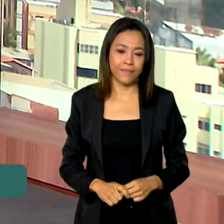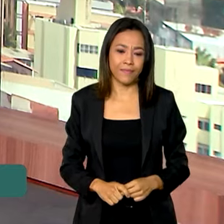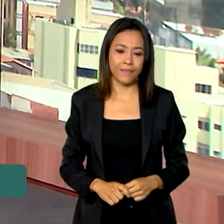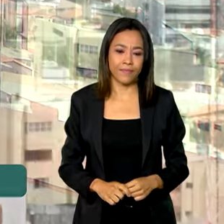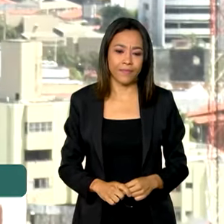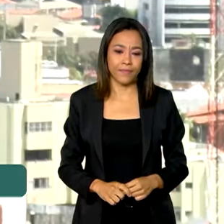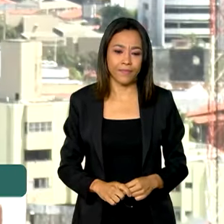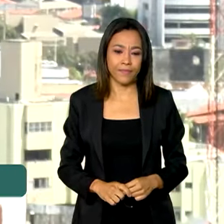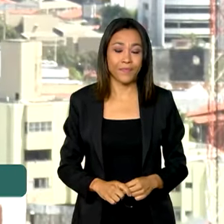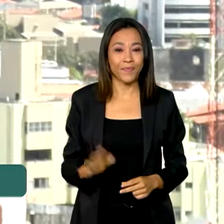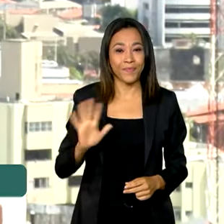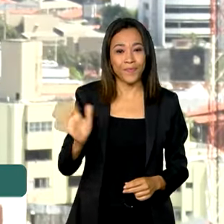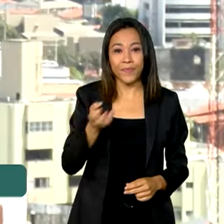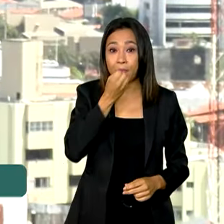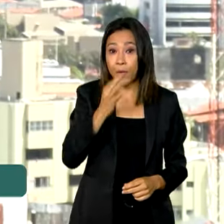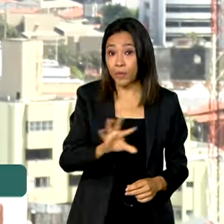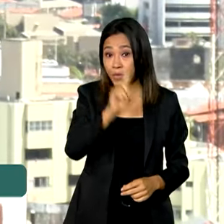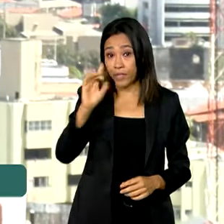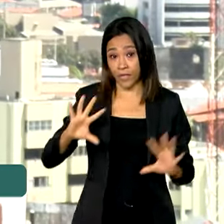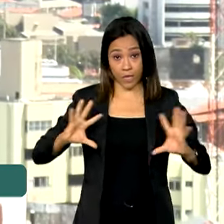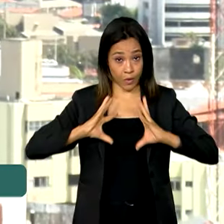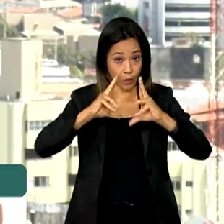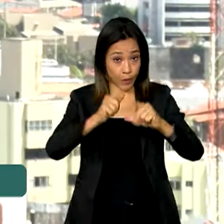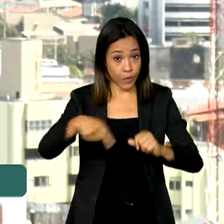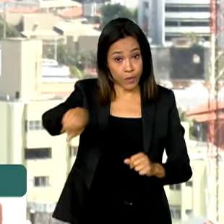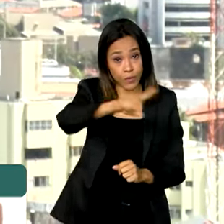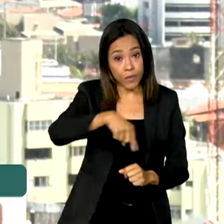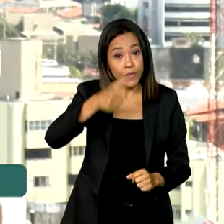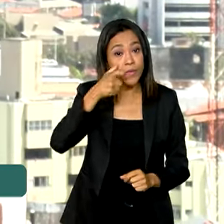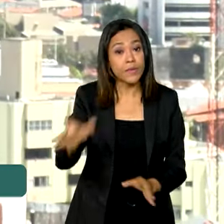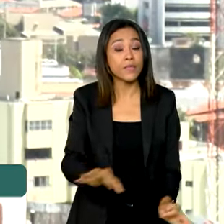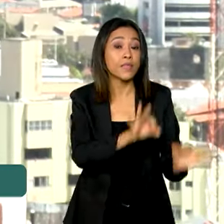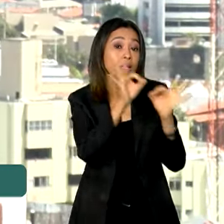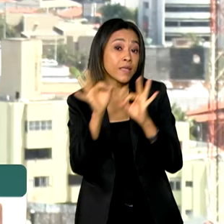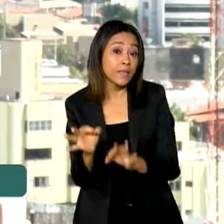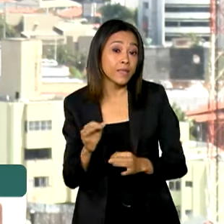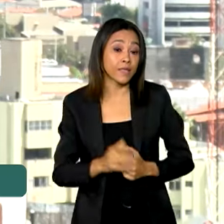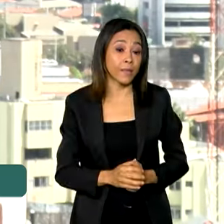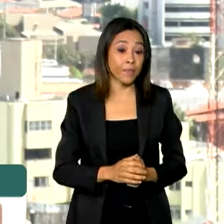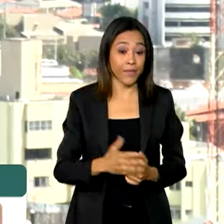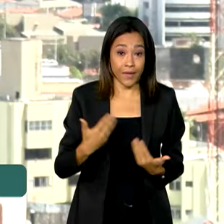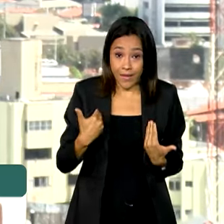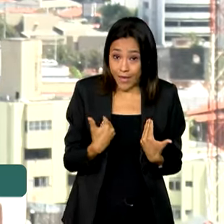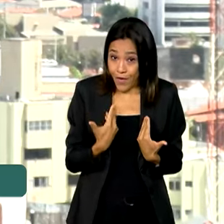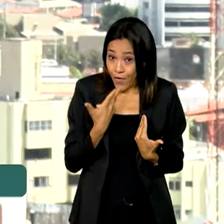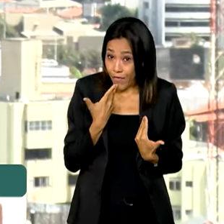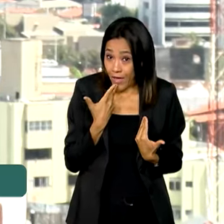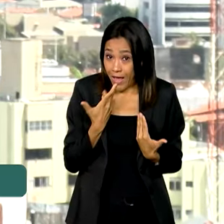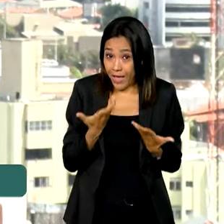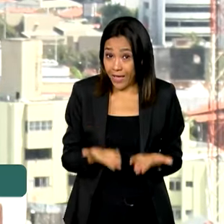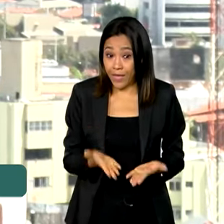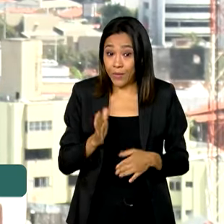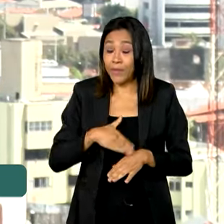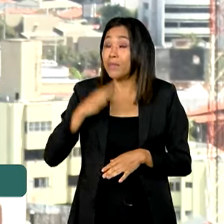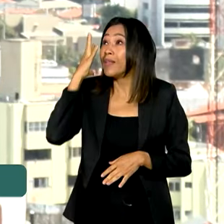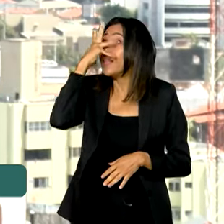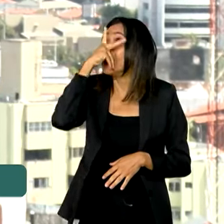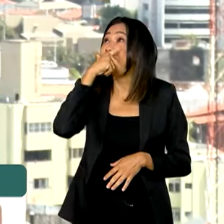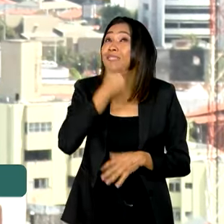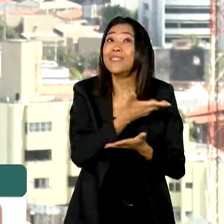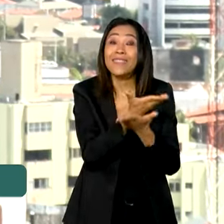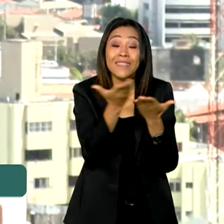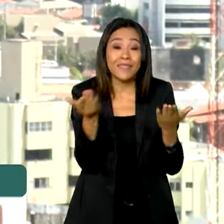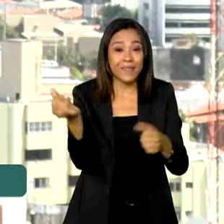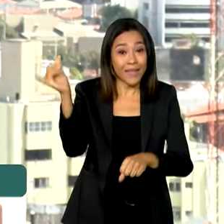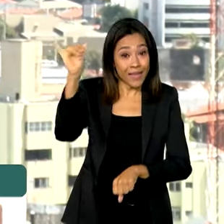Oi, Vanessa. Bom dia para você, bom dia a todos que acompanham o canal Gov. Eu não posso deixar de falar do tempo, que está lindo aqui em